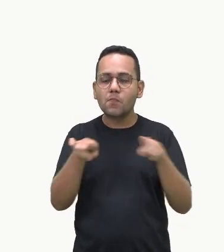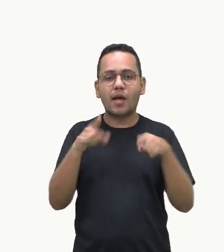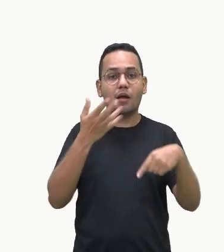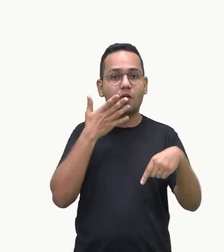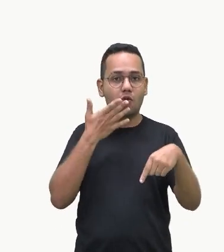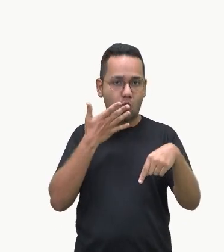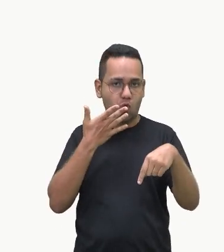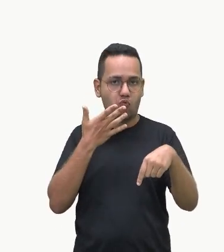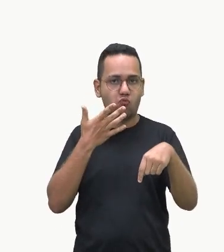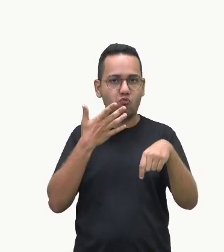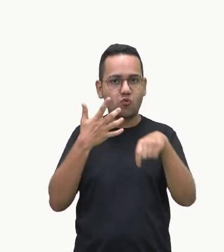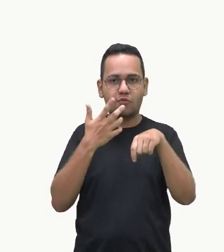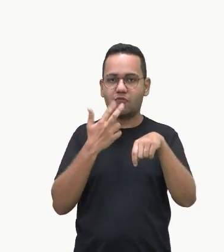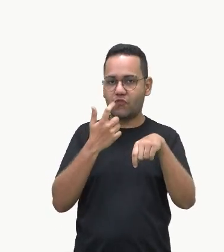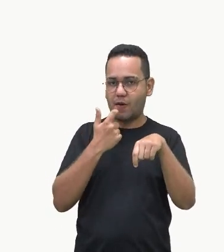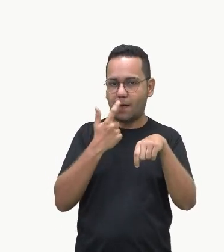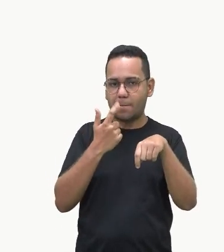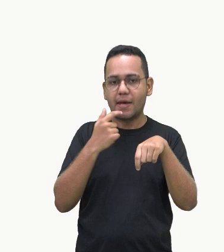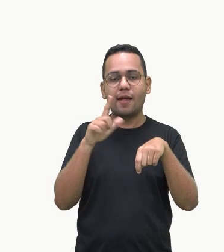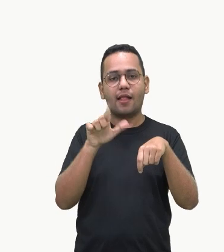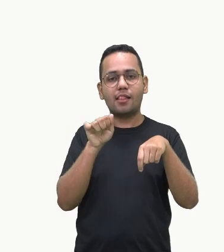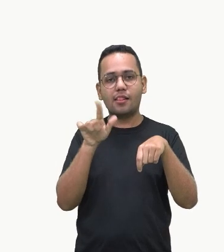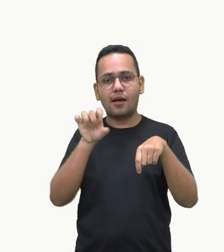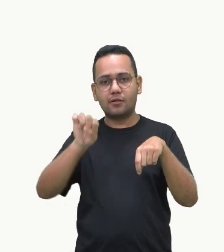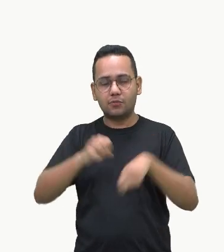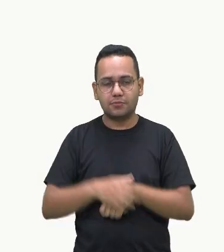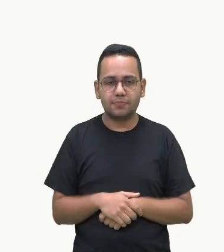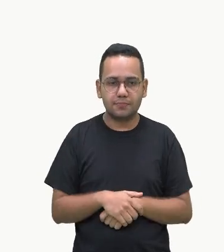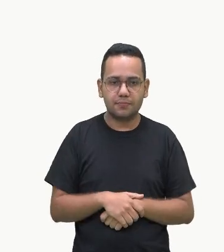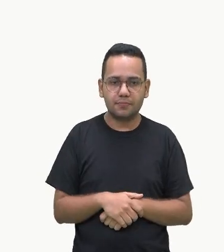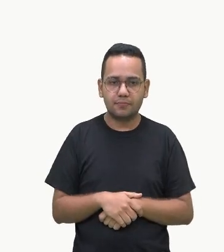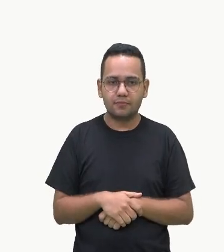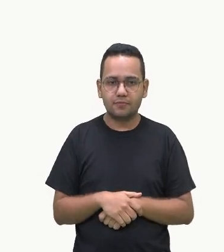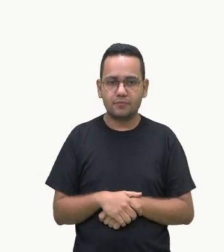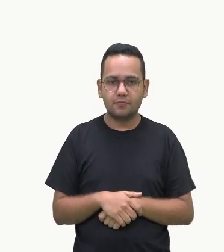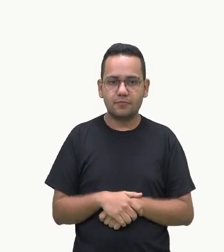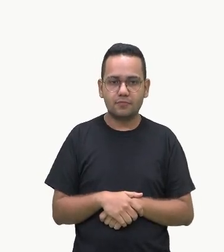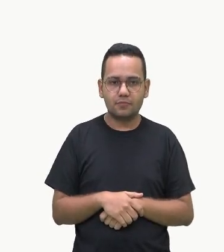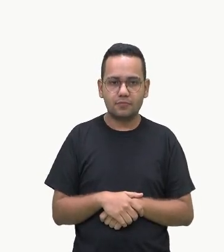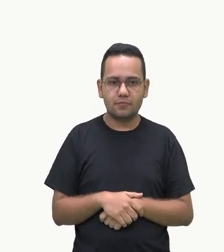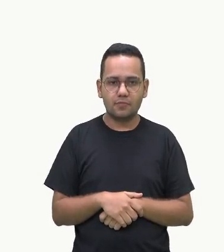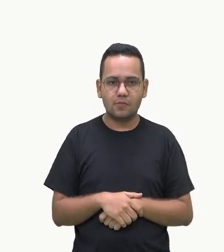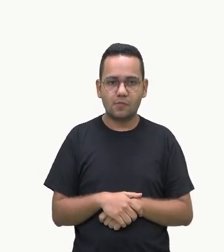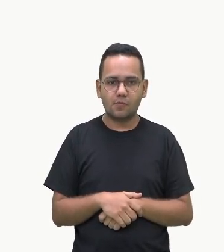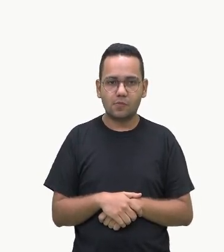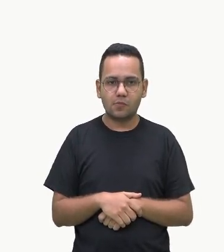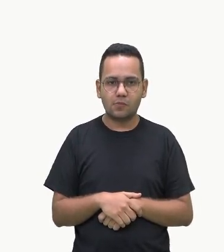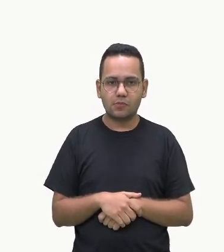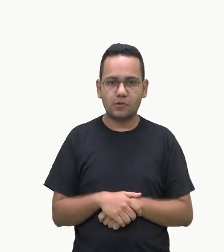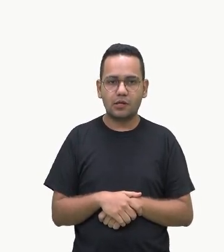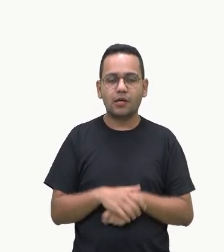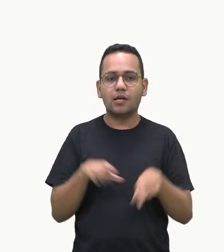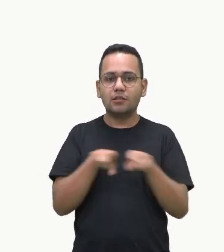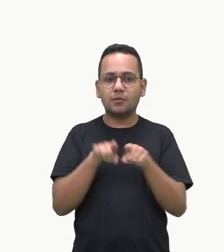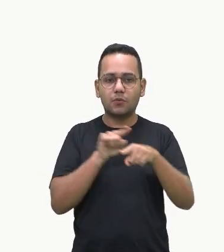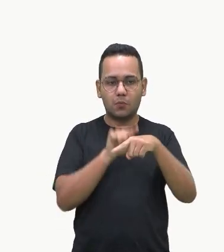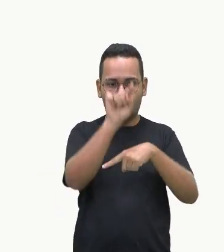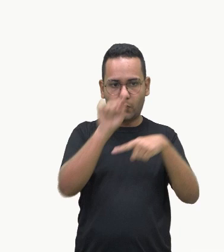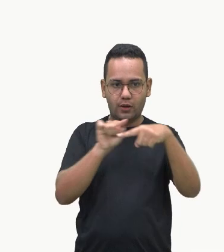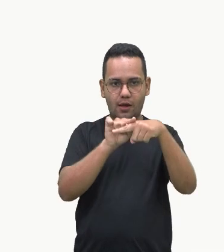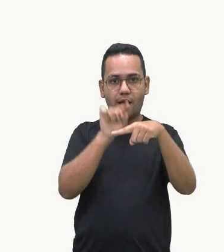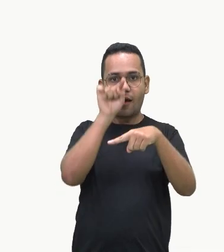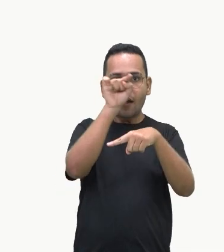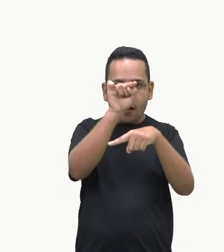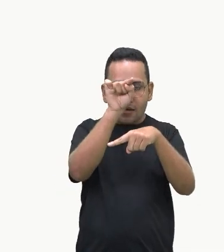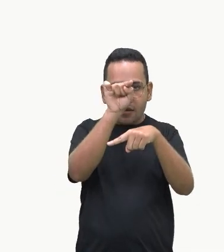são os lados, mas aqui também nós temos essa pontinha, onde eu costumo dizer que se